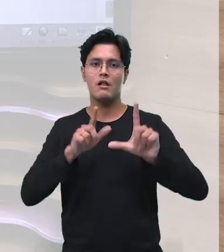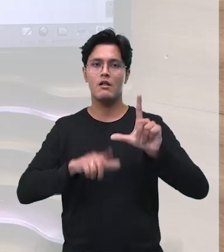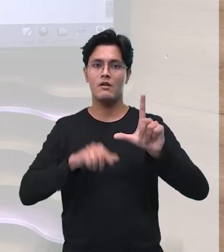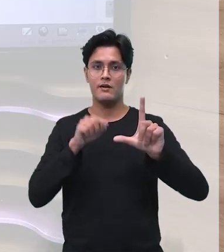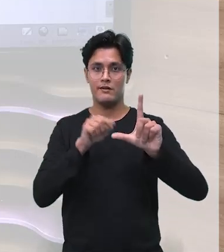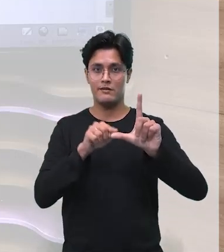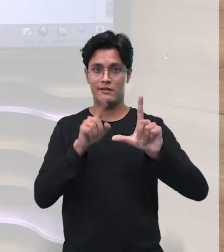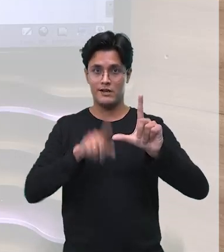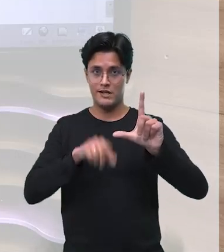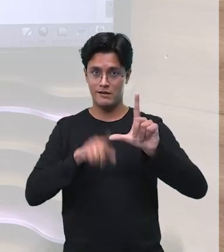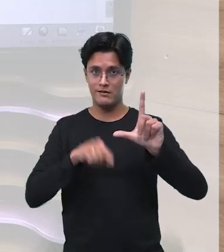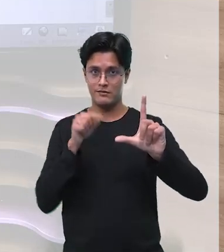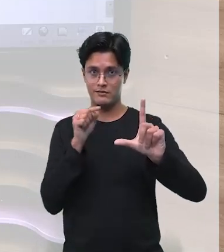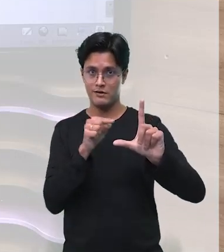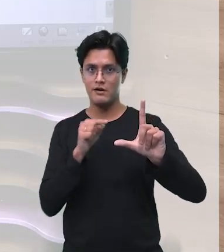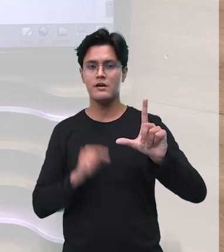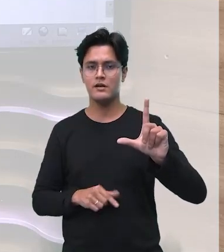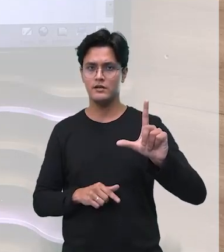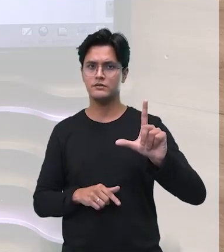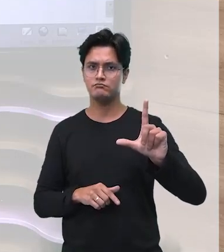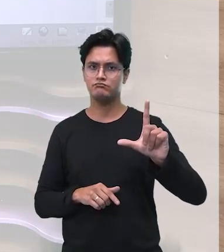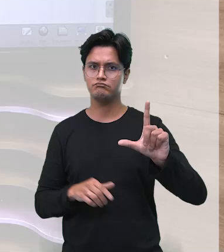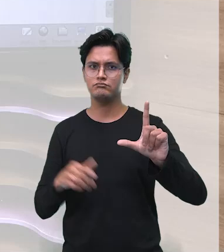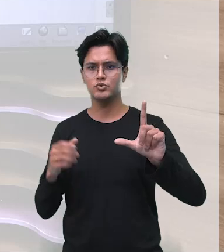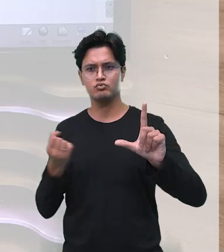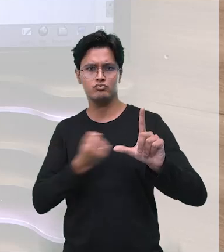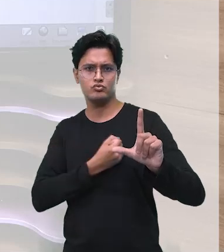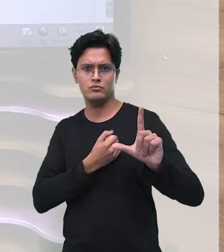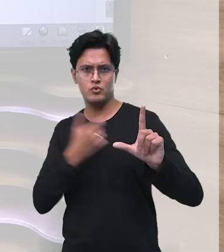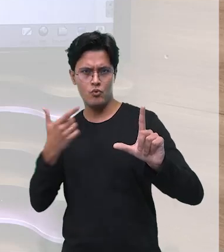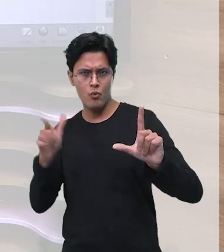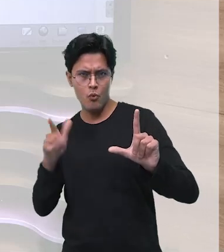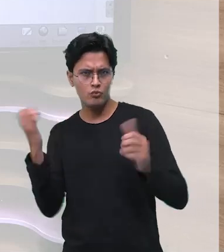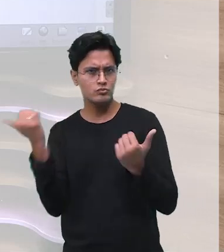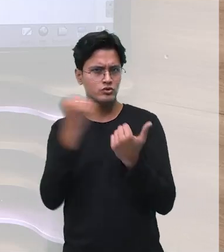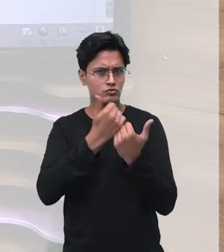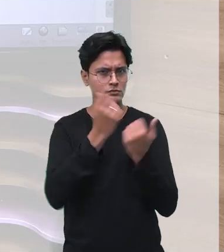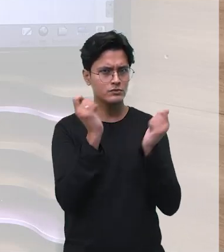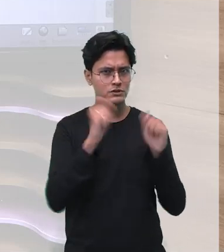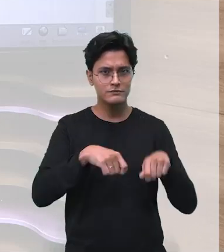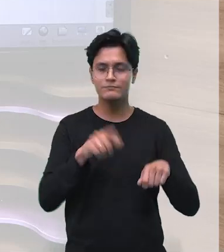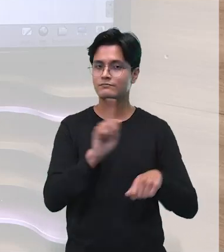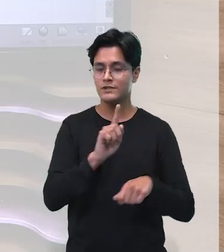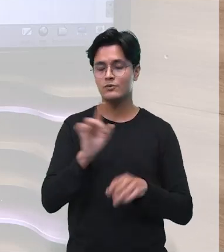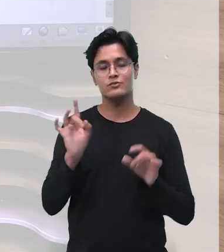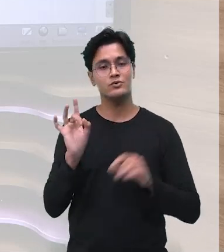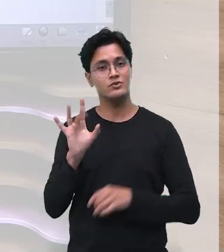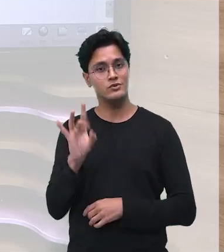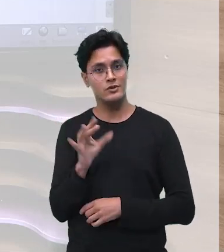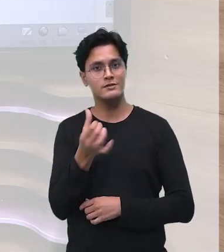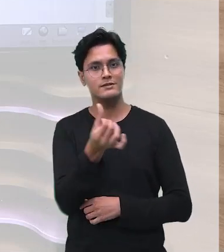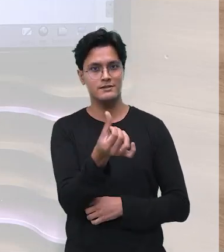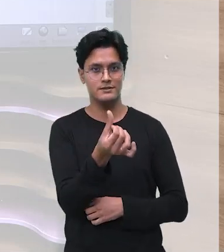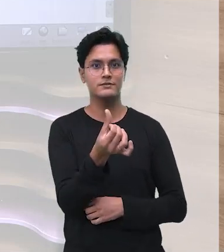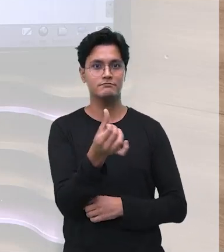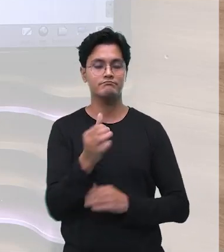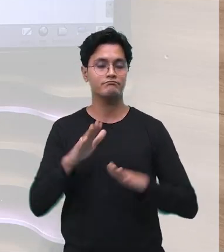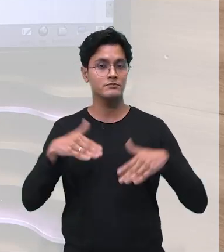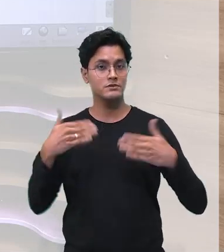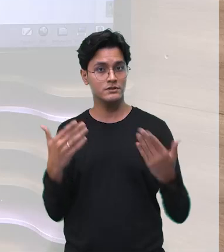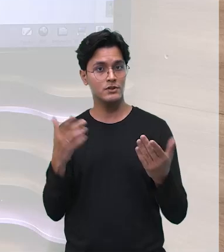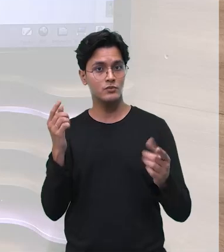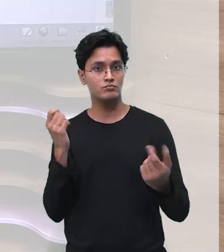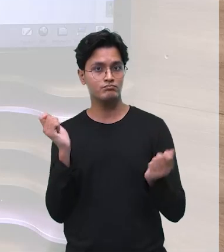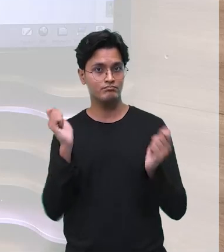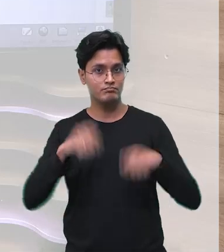não consigo colocar outro valor. Eu não tenho outro valor para colocar, eu só tenho 6. Então, com esse valor aqui, 6, eu vou conseguir